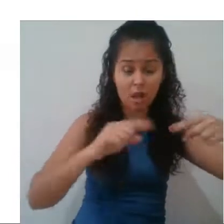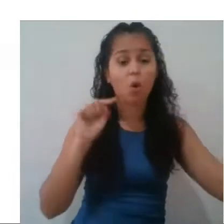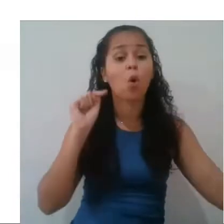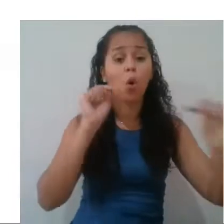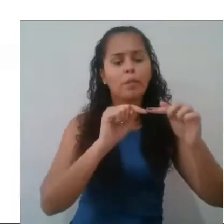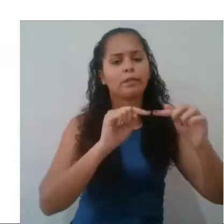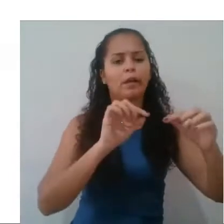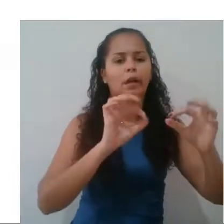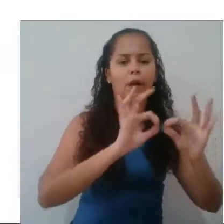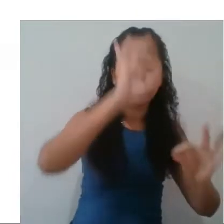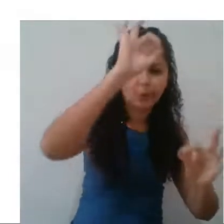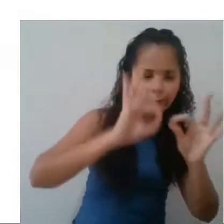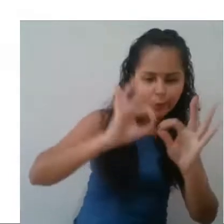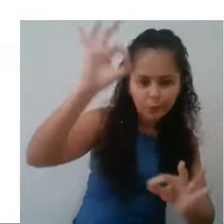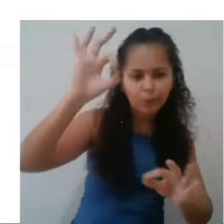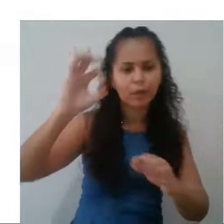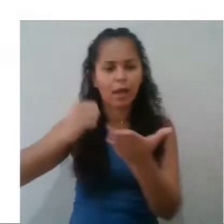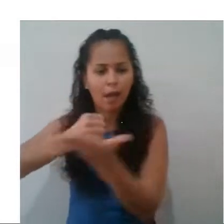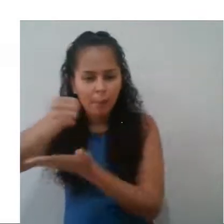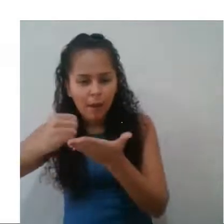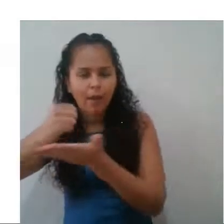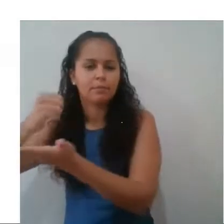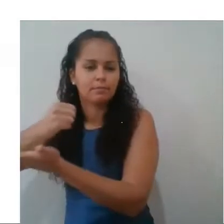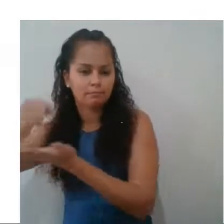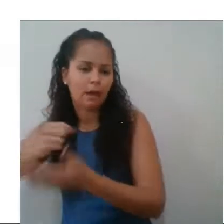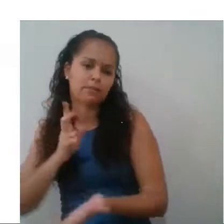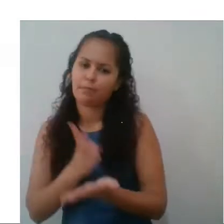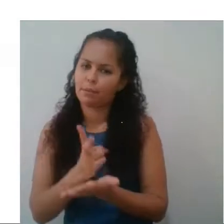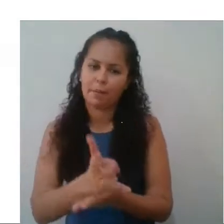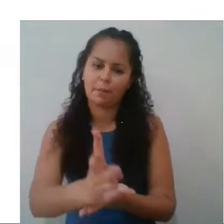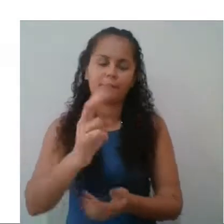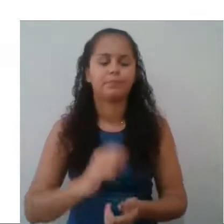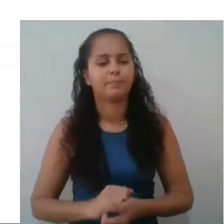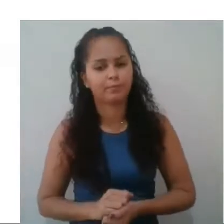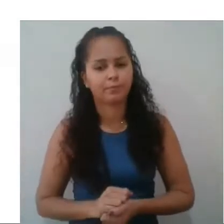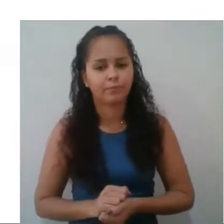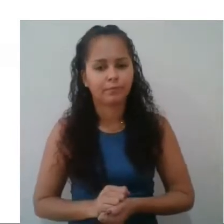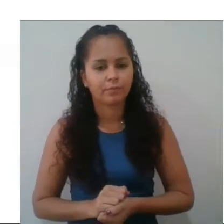com raio, apótema da base com apótema da base, e assim por diante.